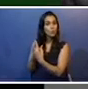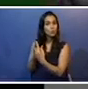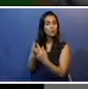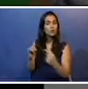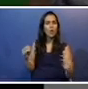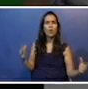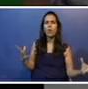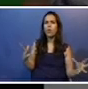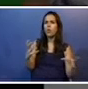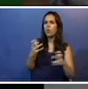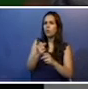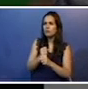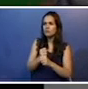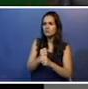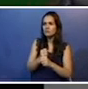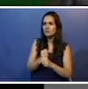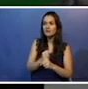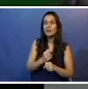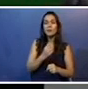nós temos